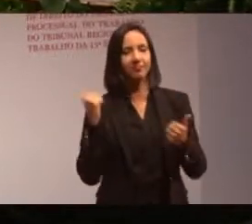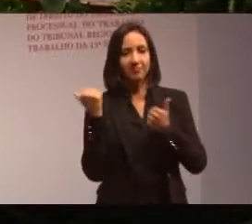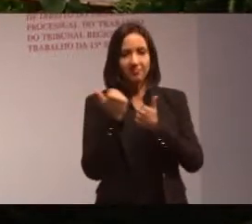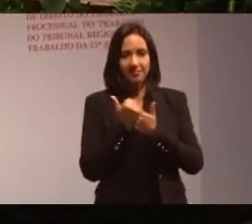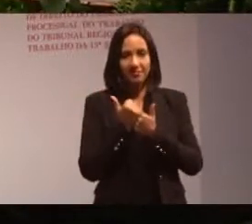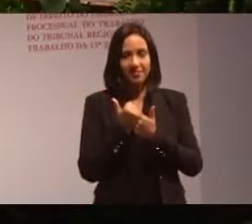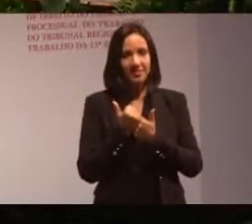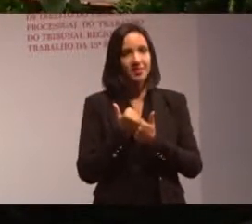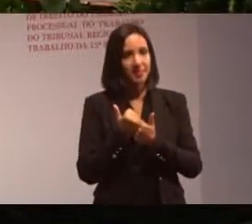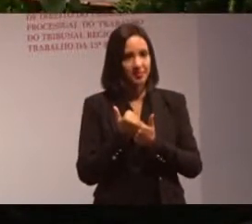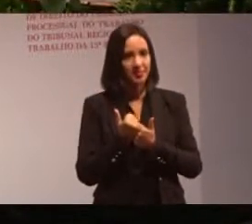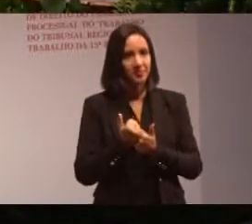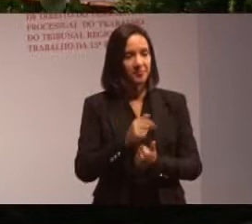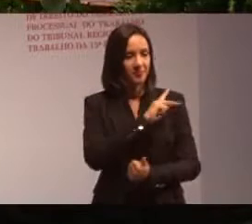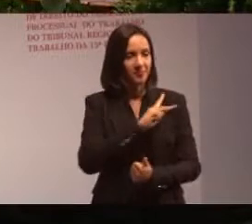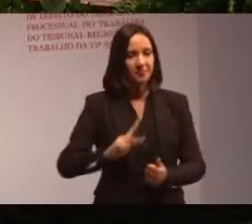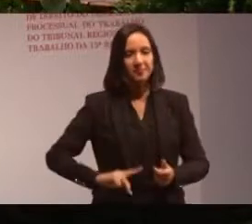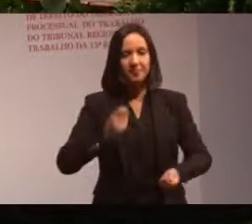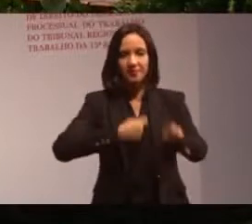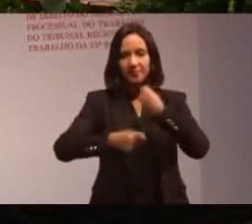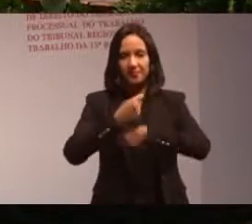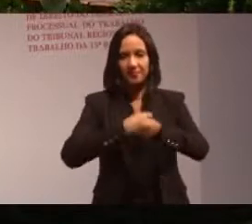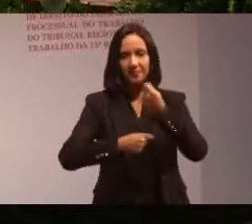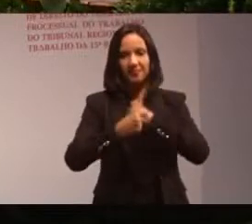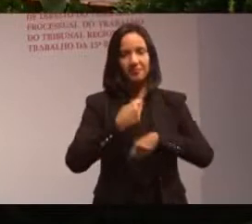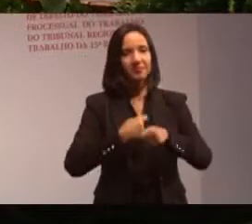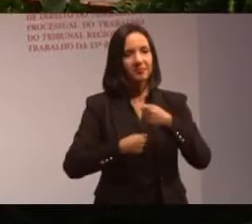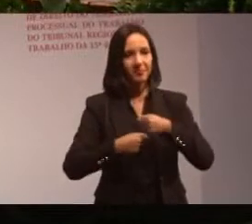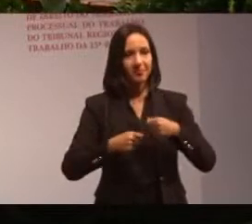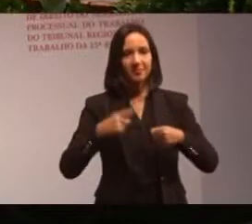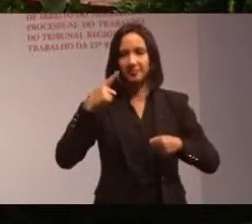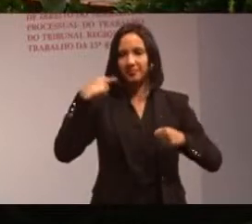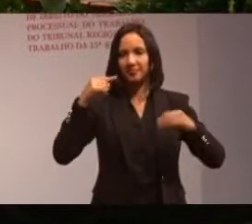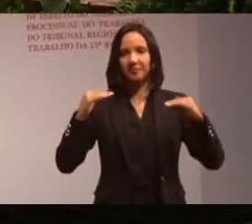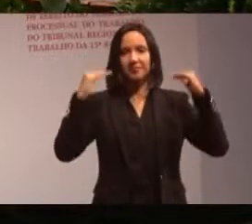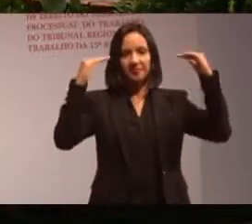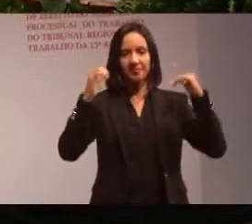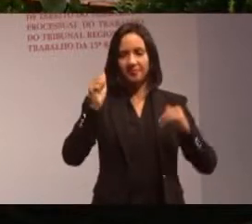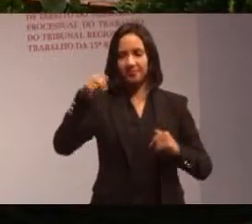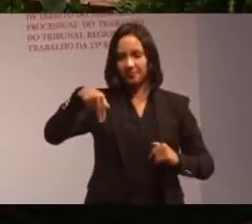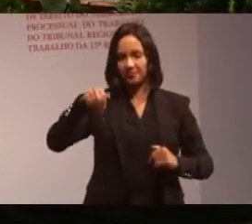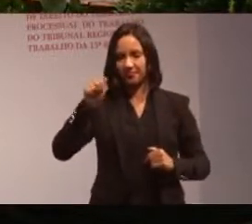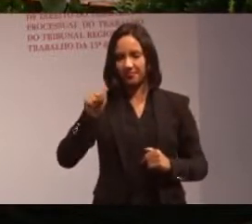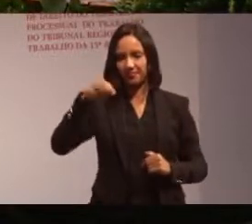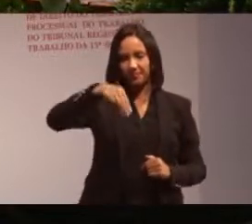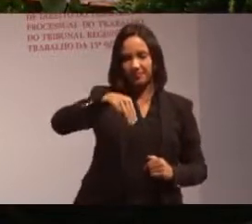TRT da 15ª Região, desembargadora Ana Marilis Vivacqua de Oliveira Gula.